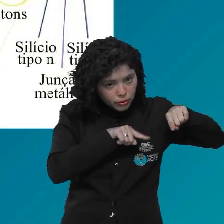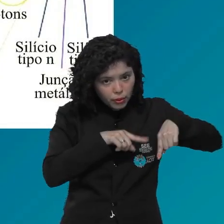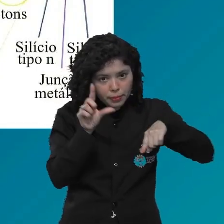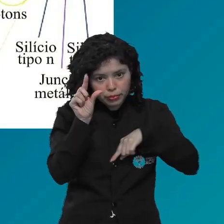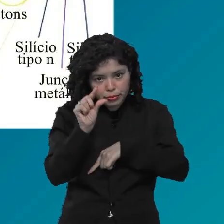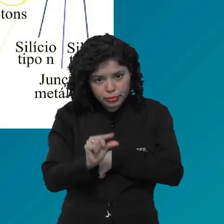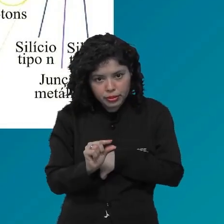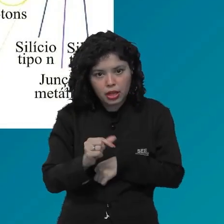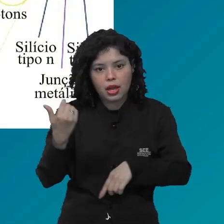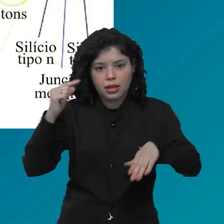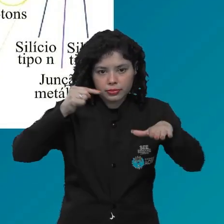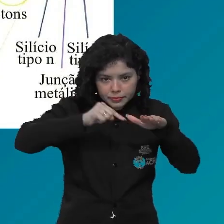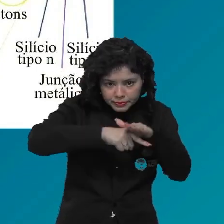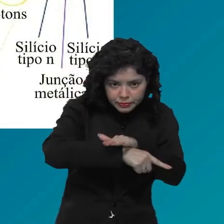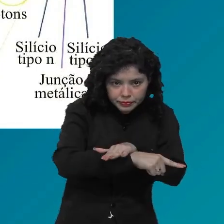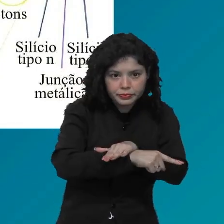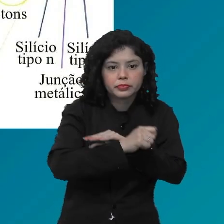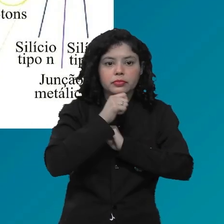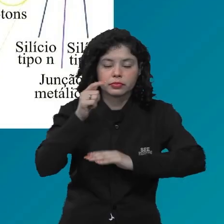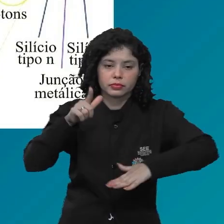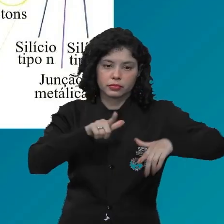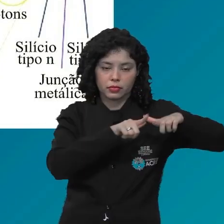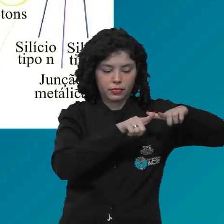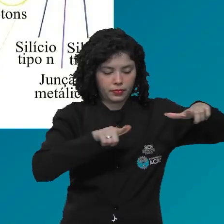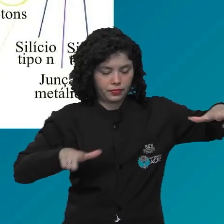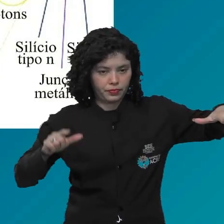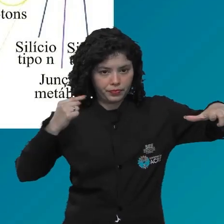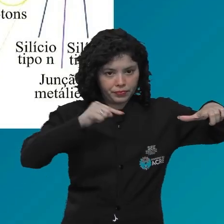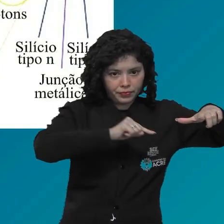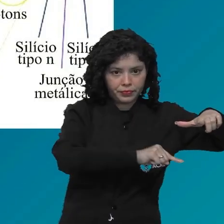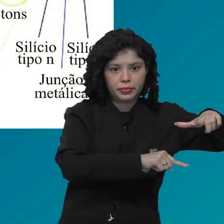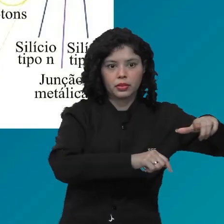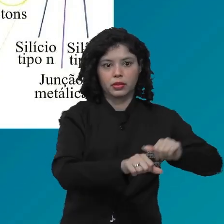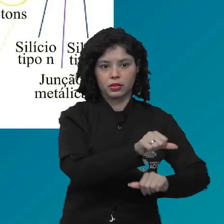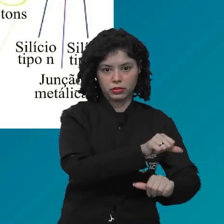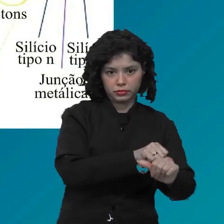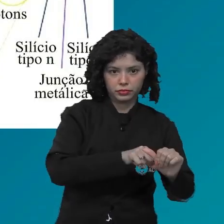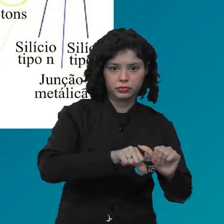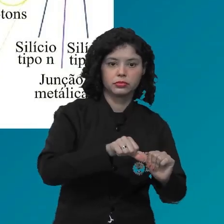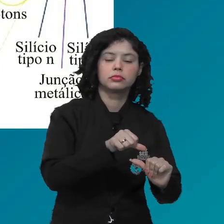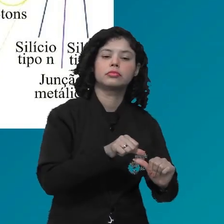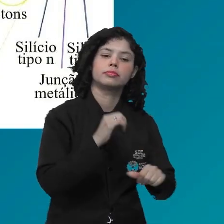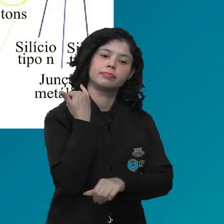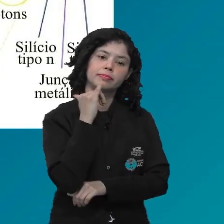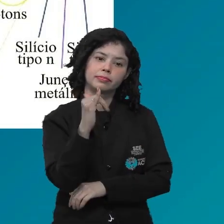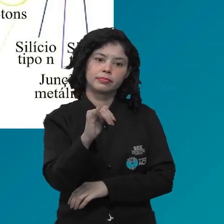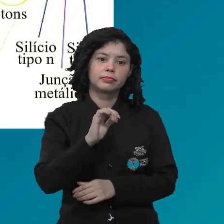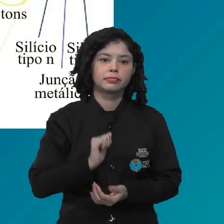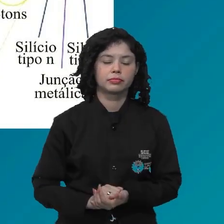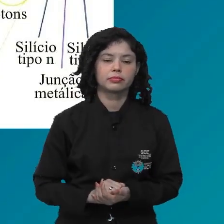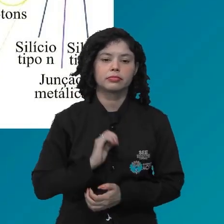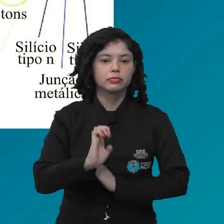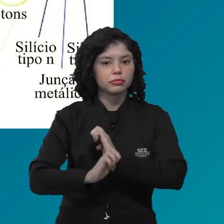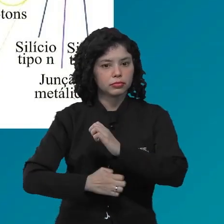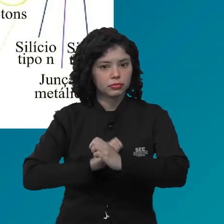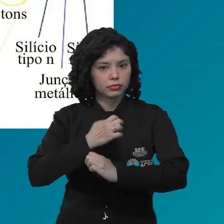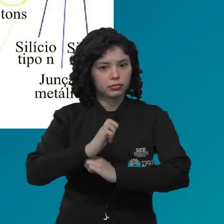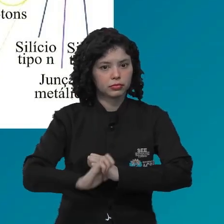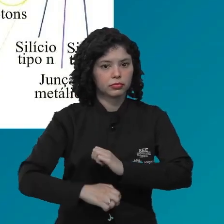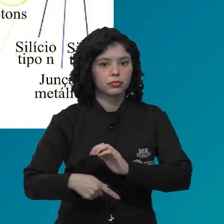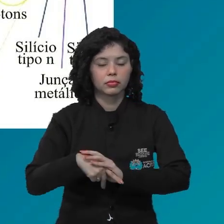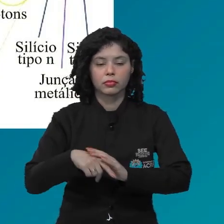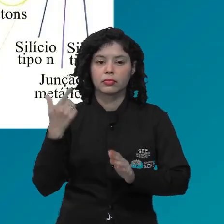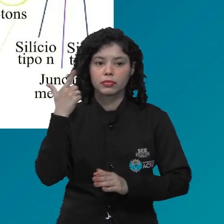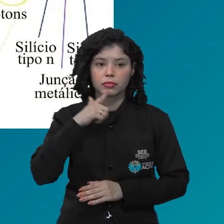ela vai incidir aqui na nossa placa solar. E aqui na placa solar, gente, os elétrons, né, eles vão o quê? Eles vão ganhar